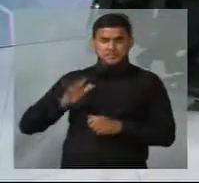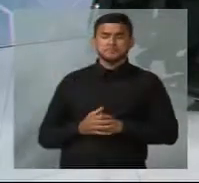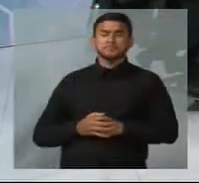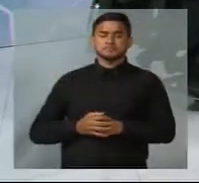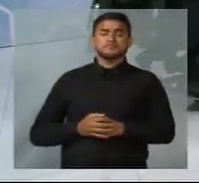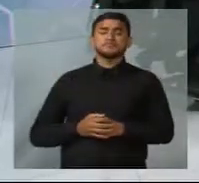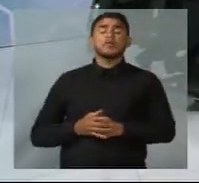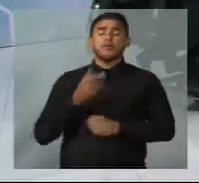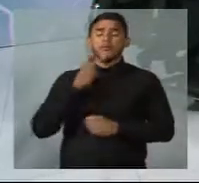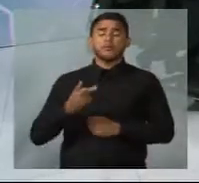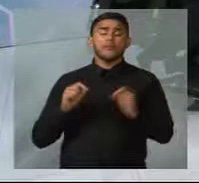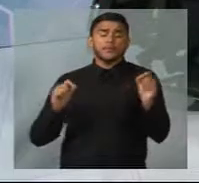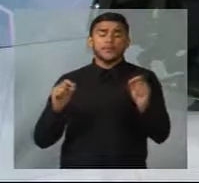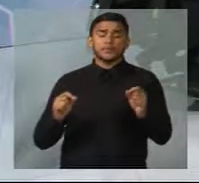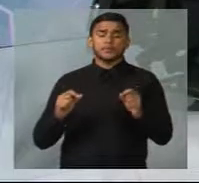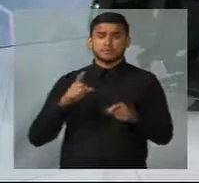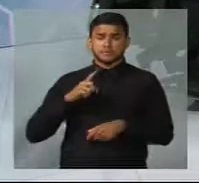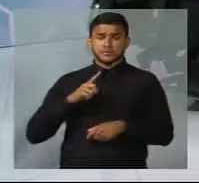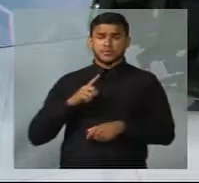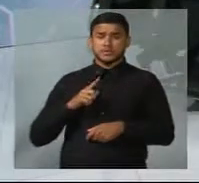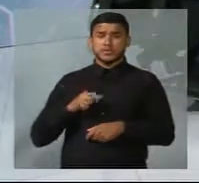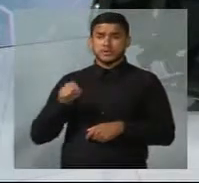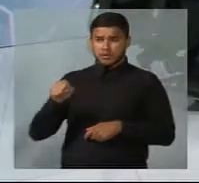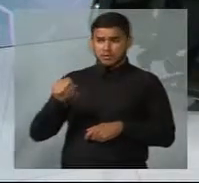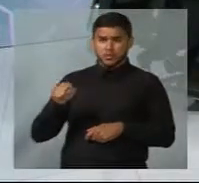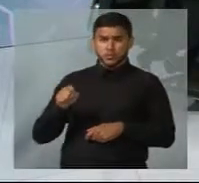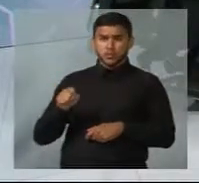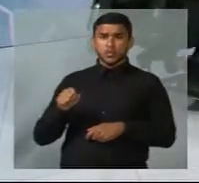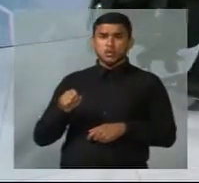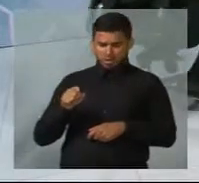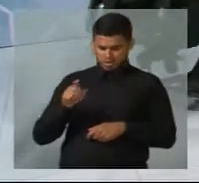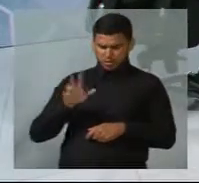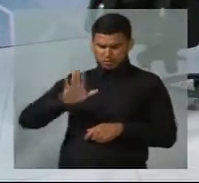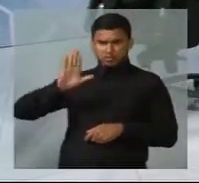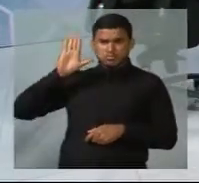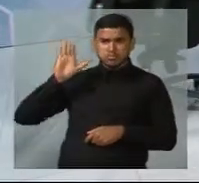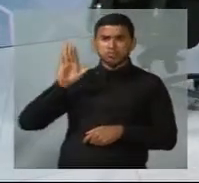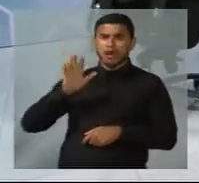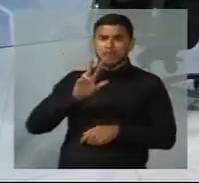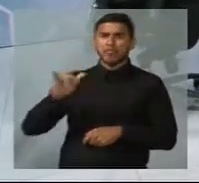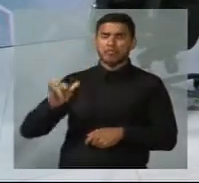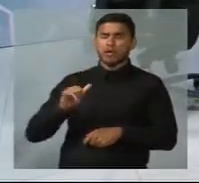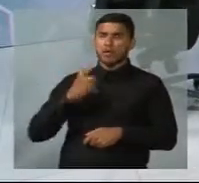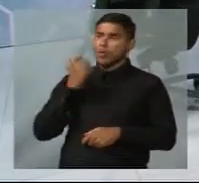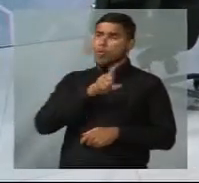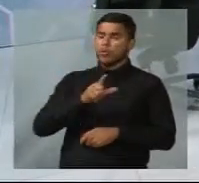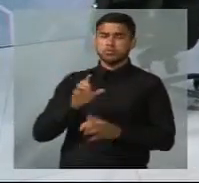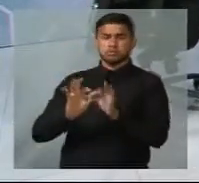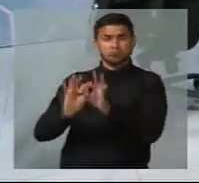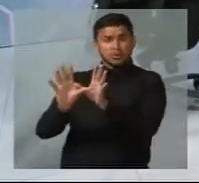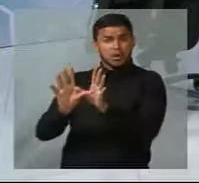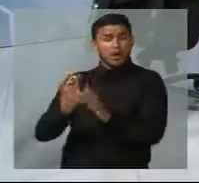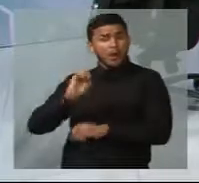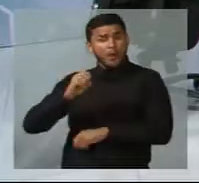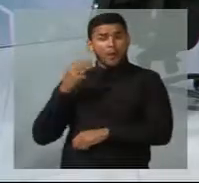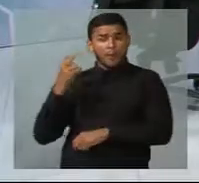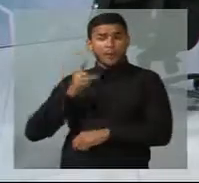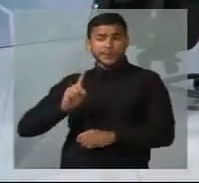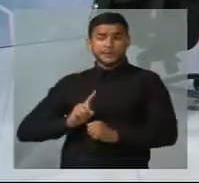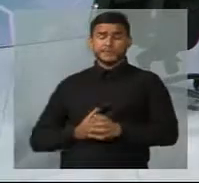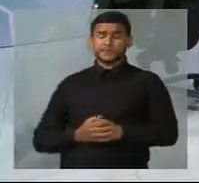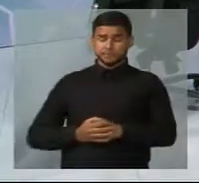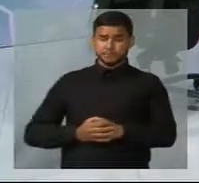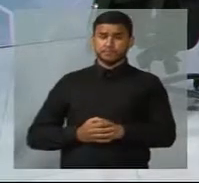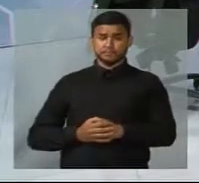desorienta ainda mais o processo sucessório, que já estava bastante desorientado. Continua a incerteza,